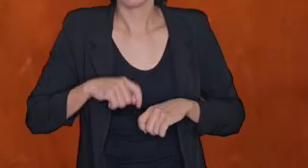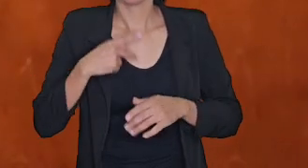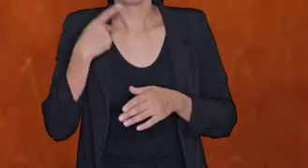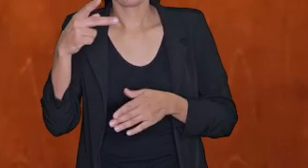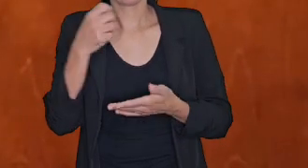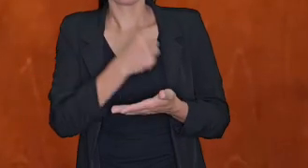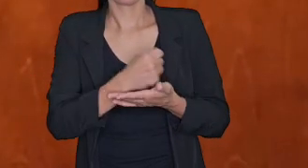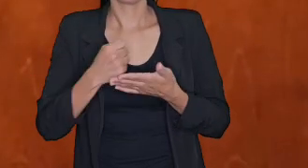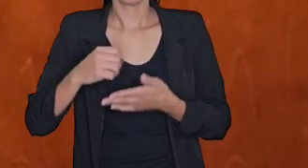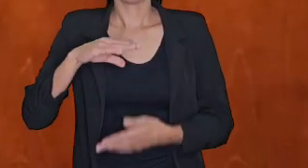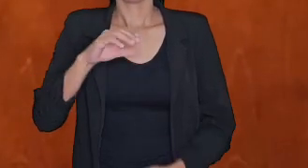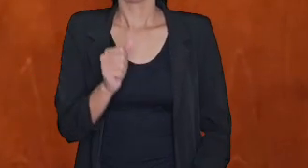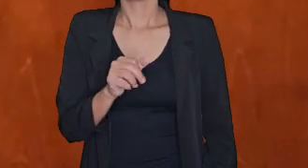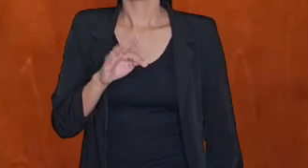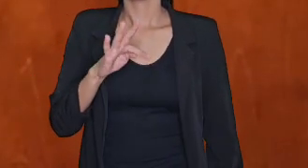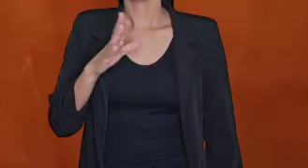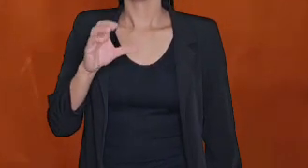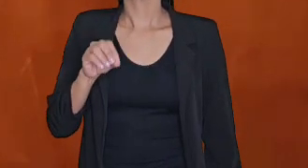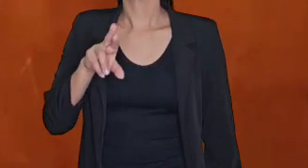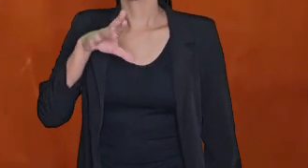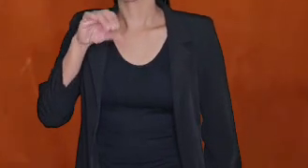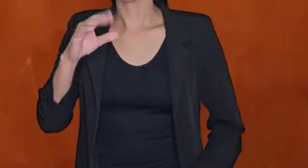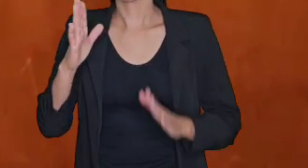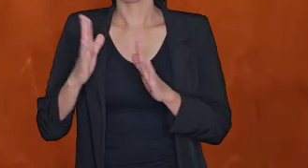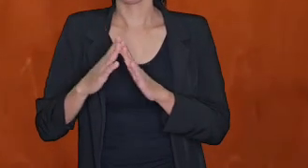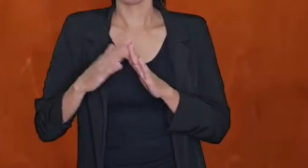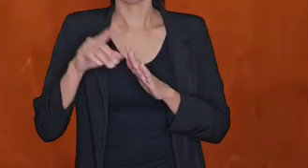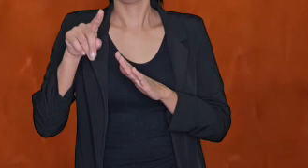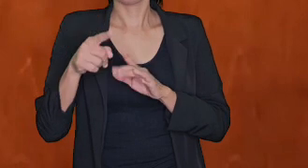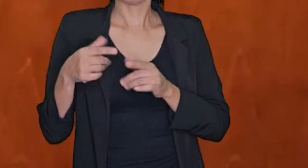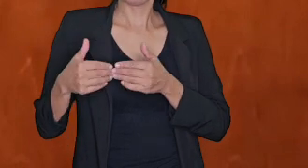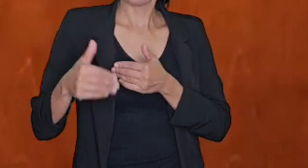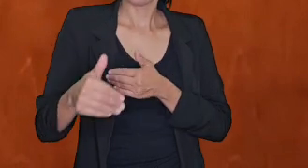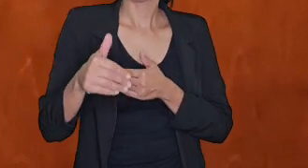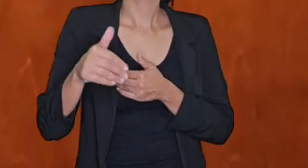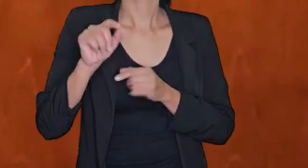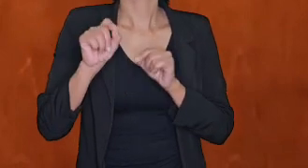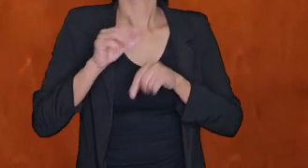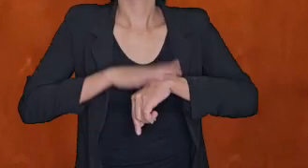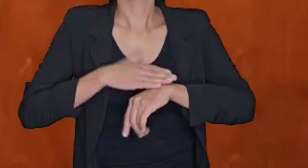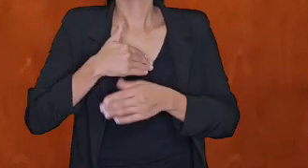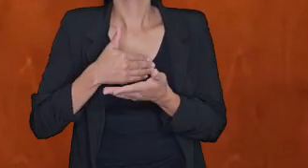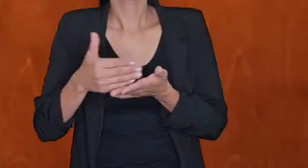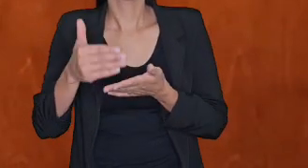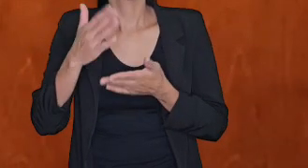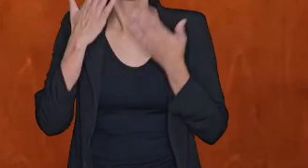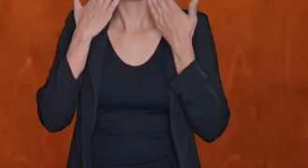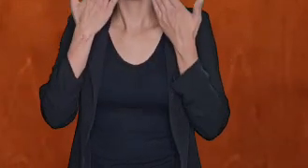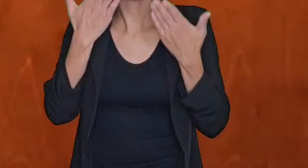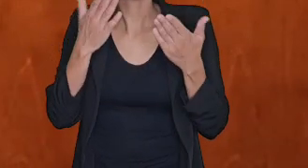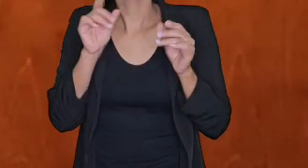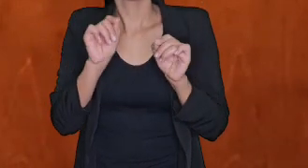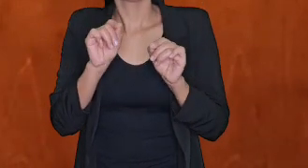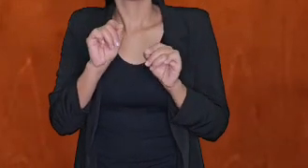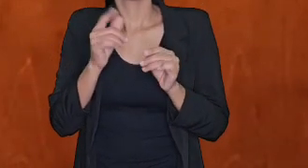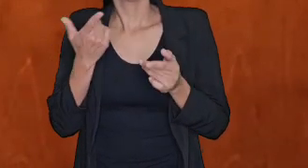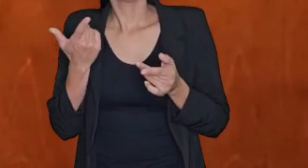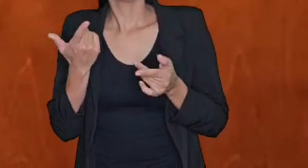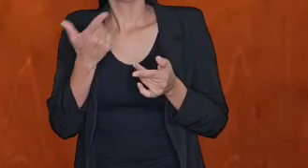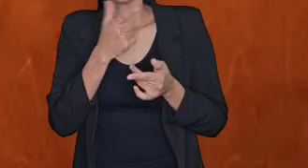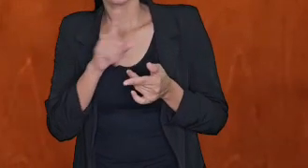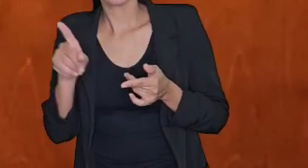iniciou-se um aproveitamento potencial dos cartórios. Os cartórios, a partir daquele momento, eles começam